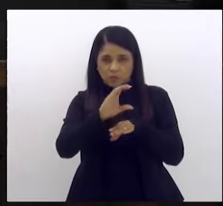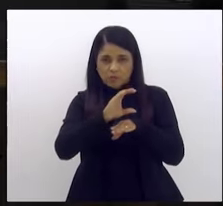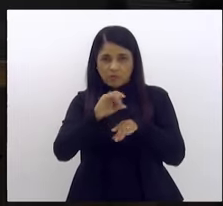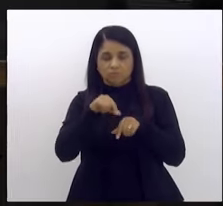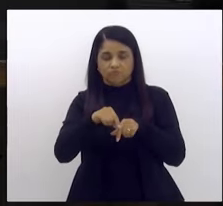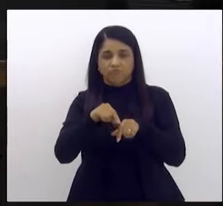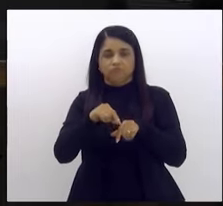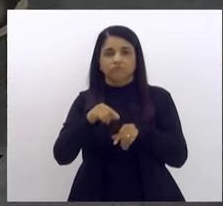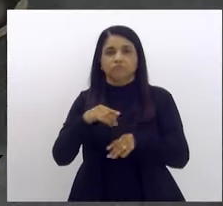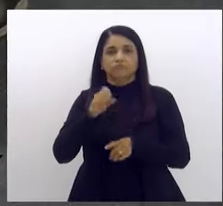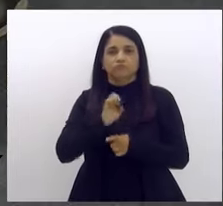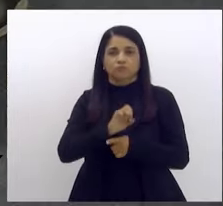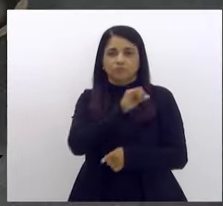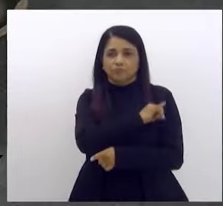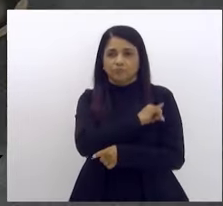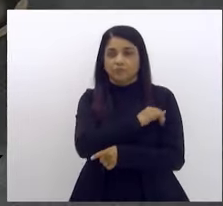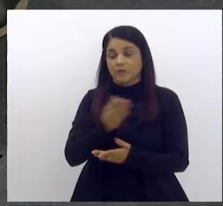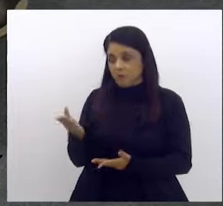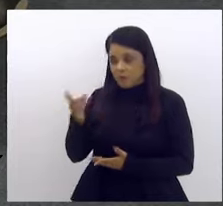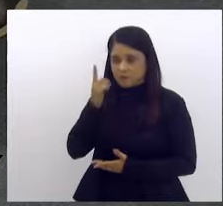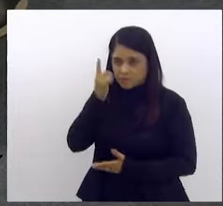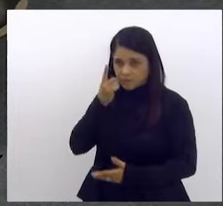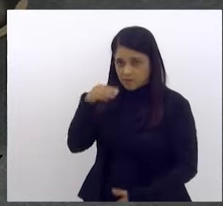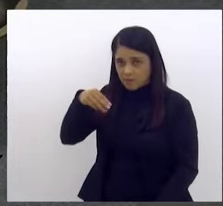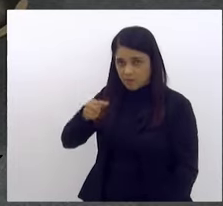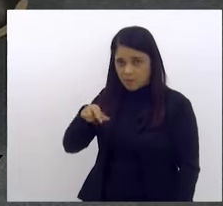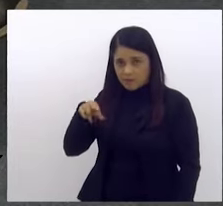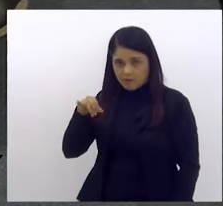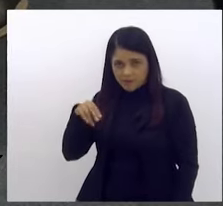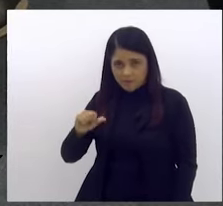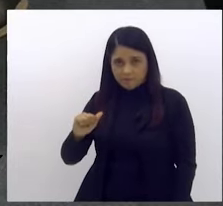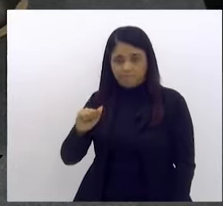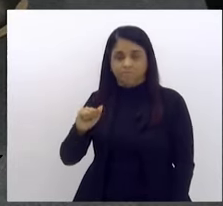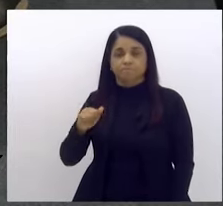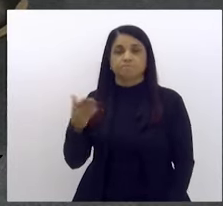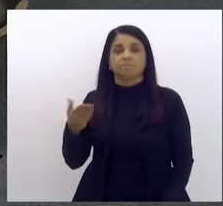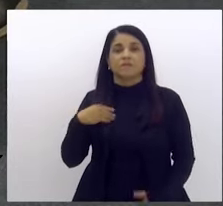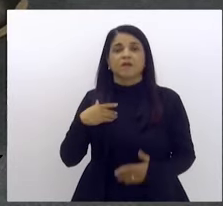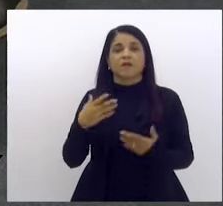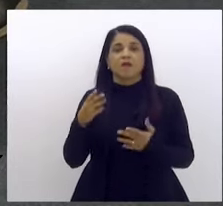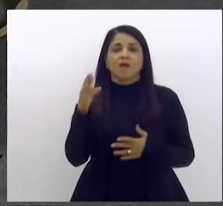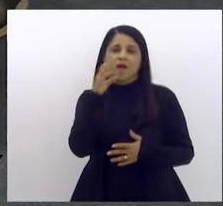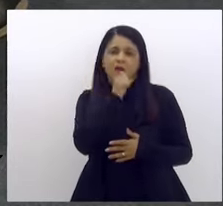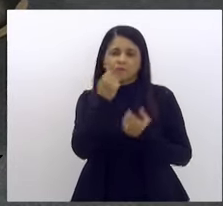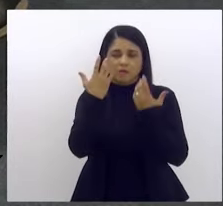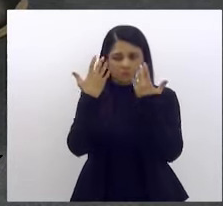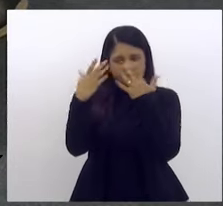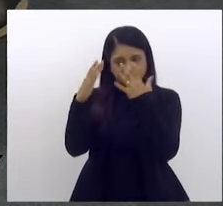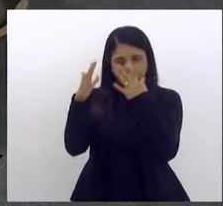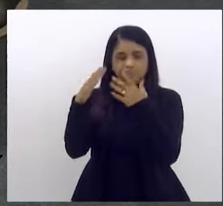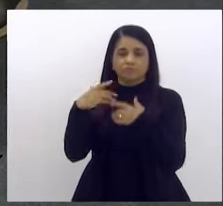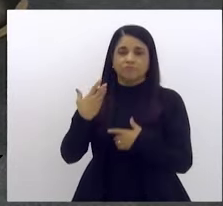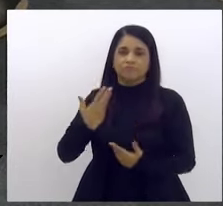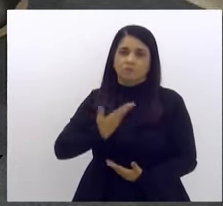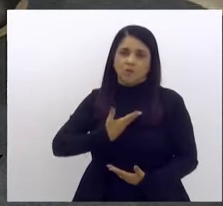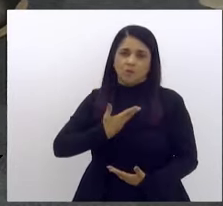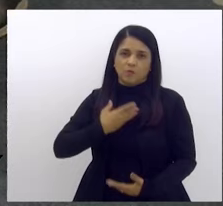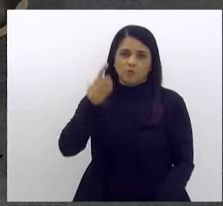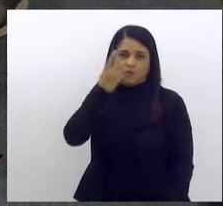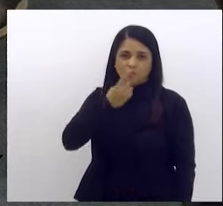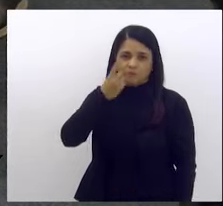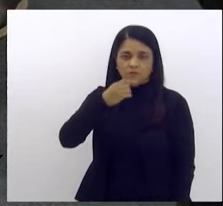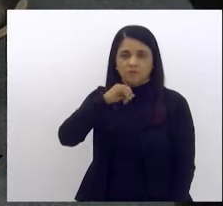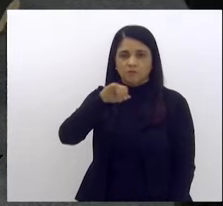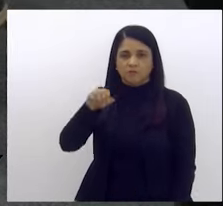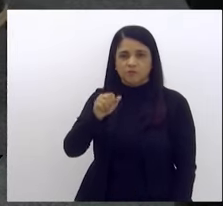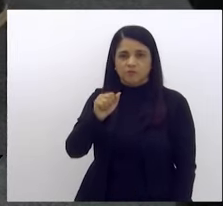MST. Obrigada, presidente. Rapidamente, quero saudar nobre colega, deputado Jairi,